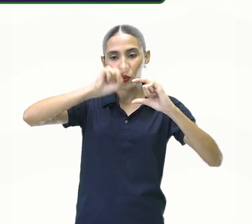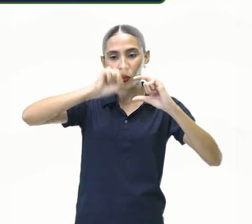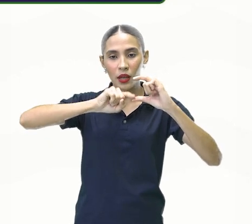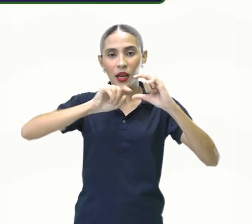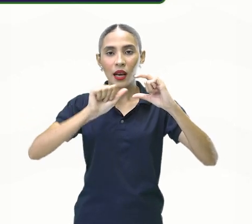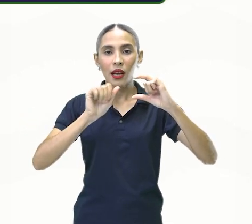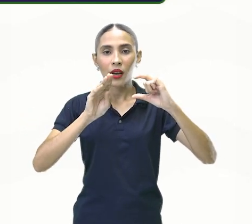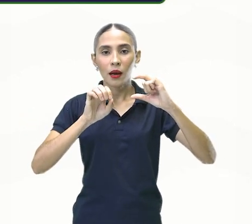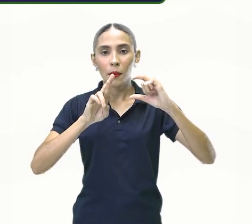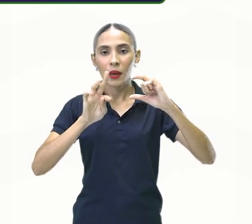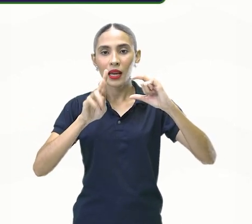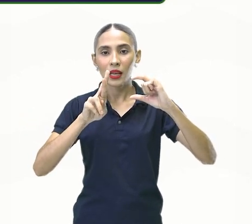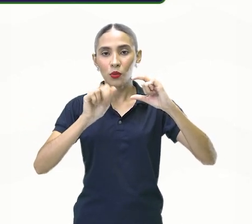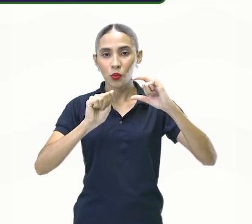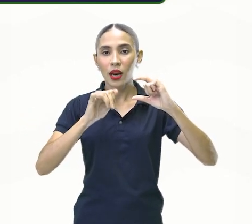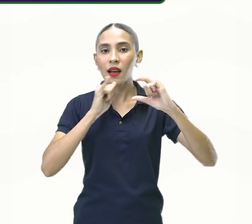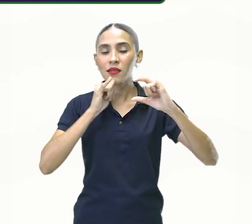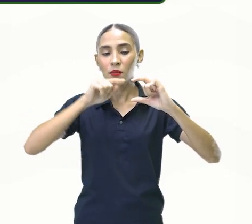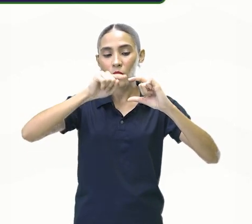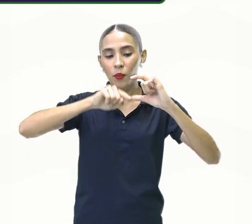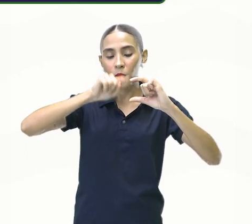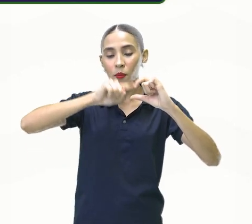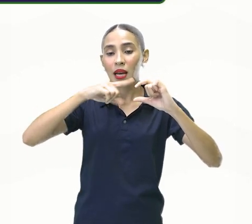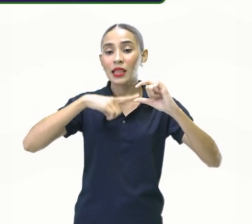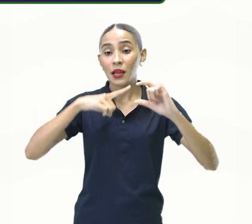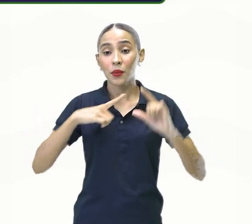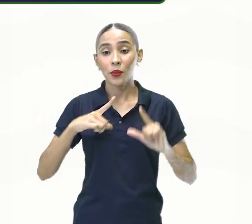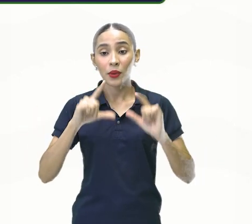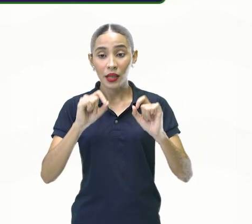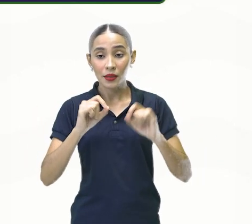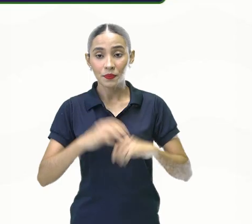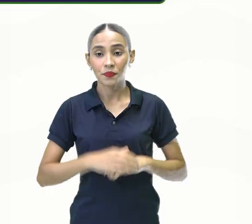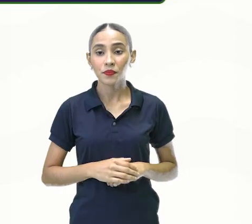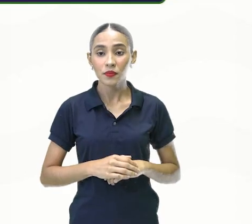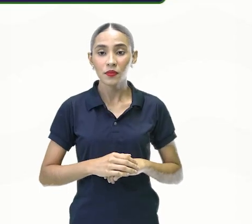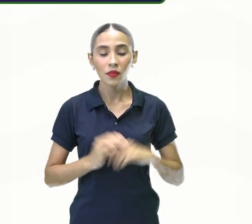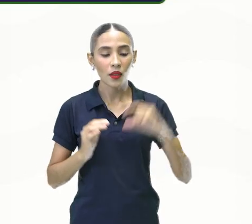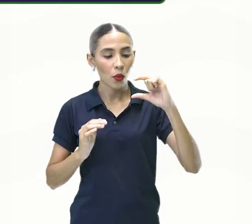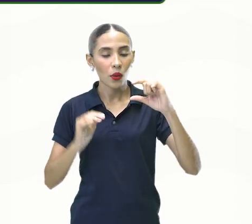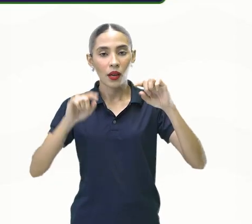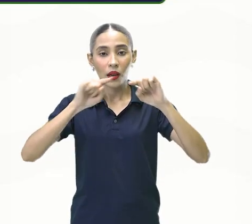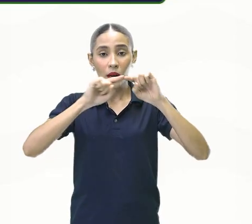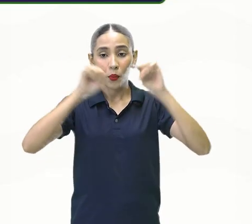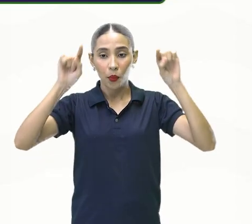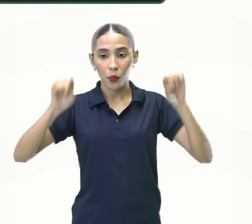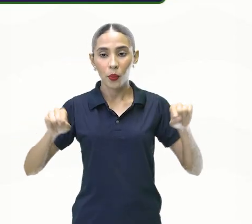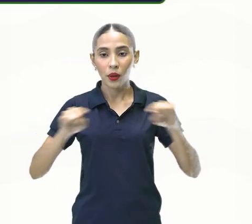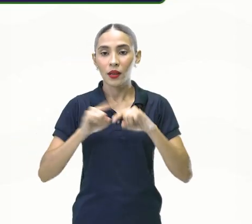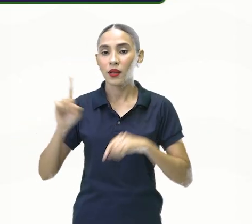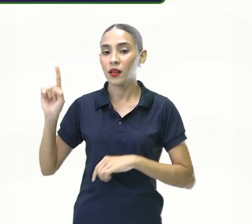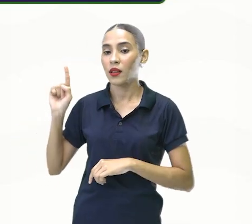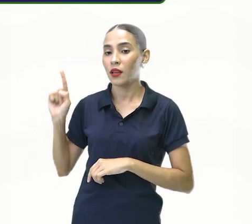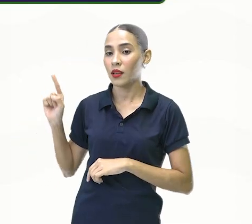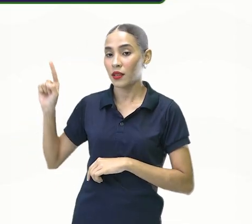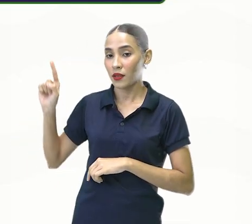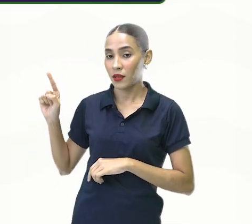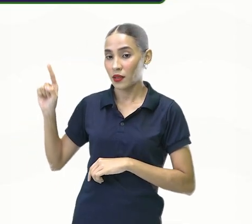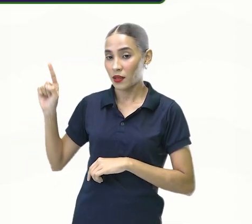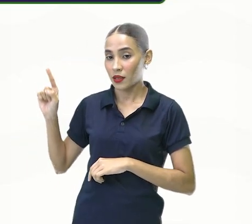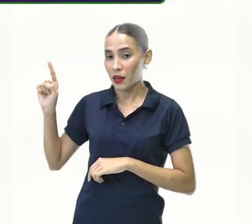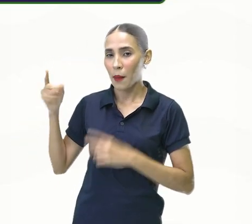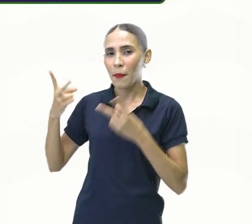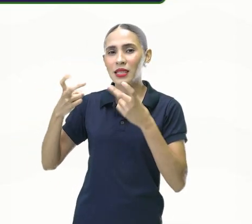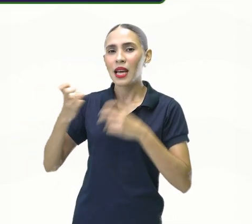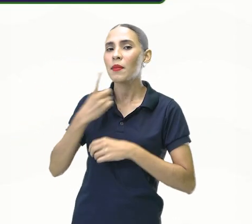aqui, uma pequena abertura. Aí você tem que nessa caixa oca, com